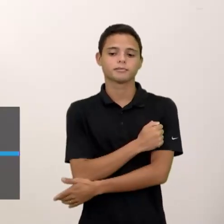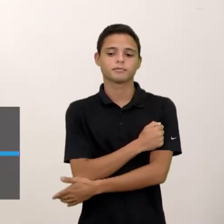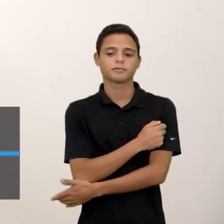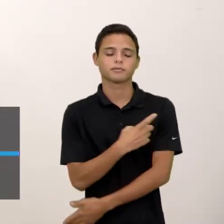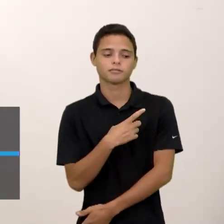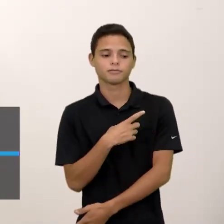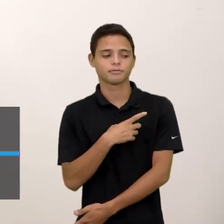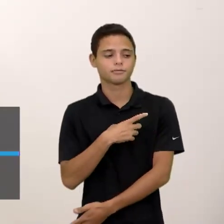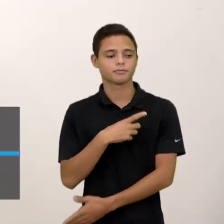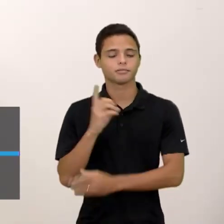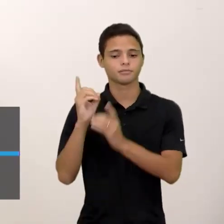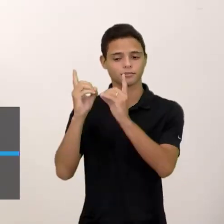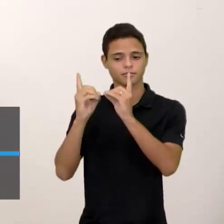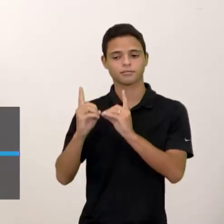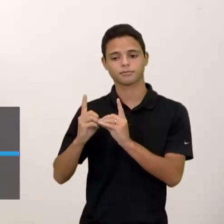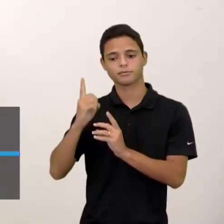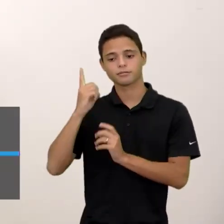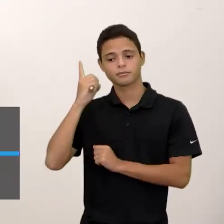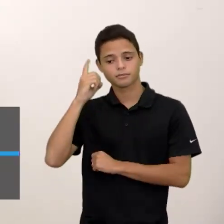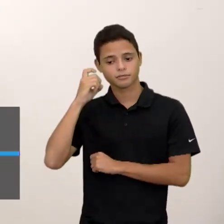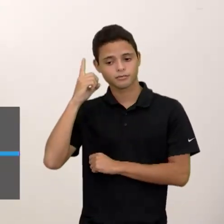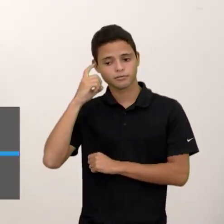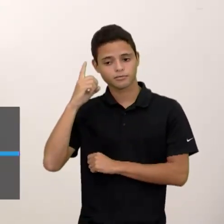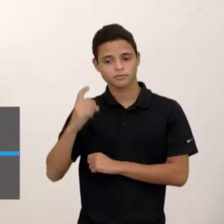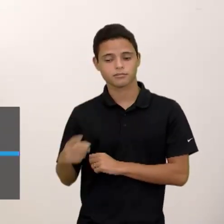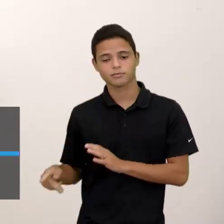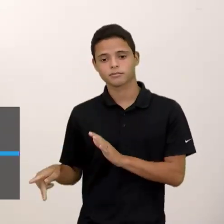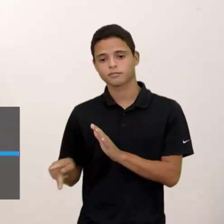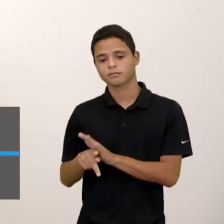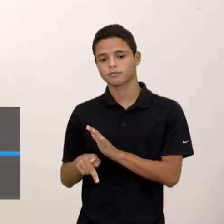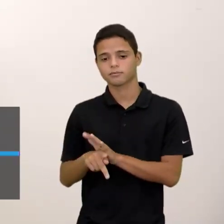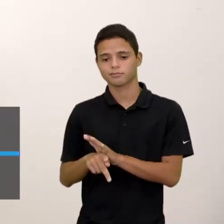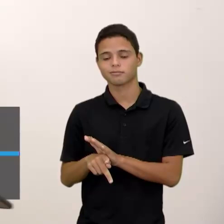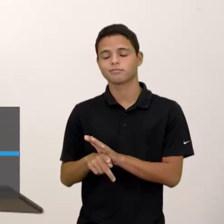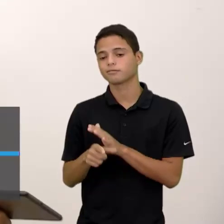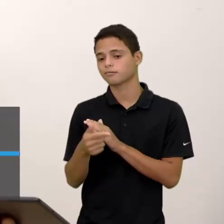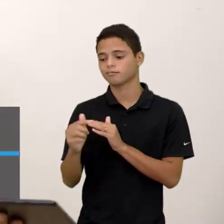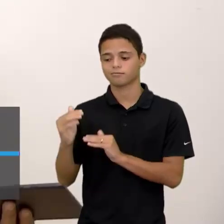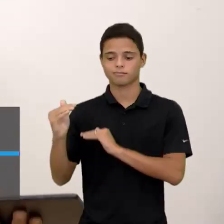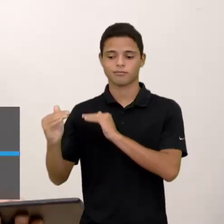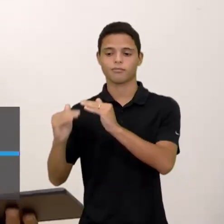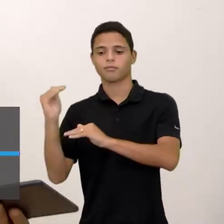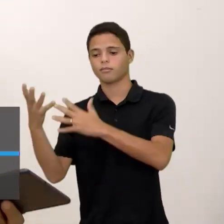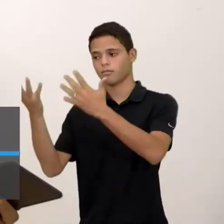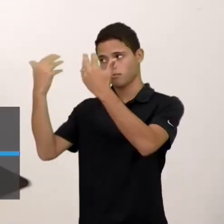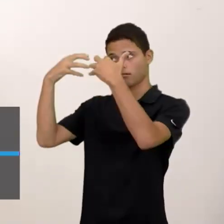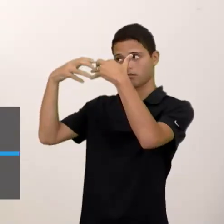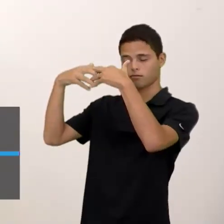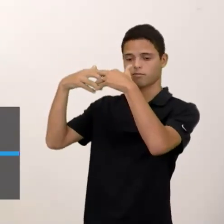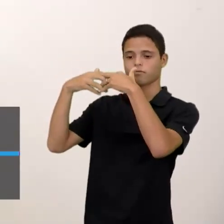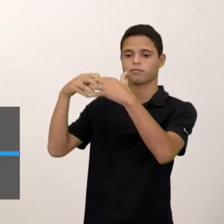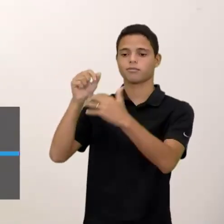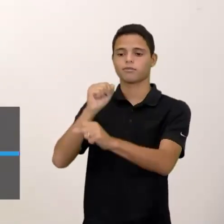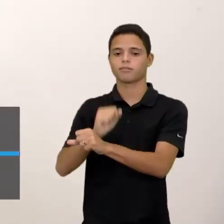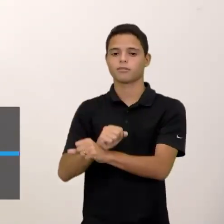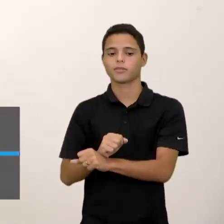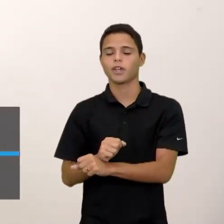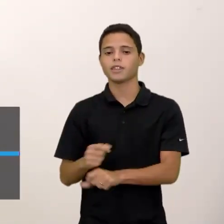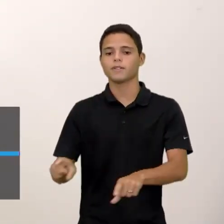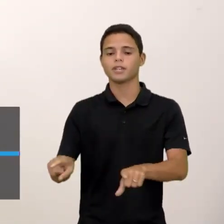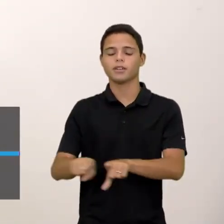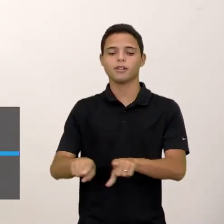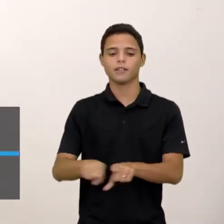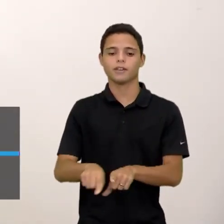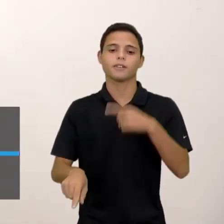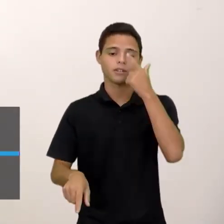deficiência auditiva e também apresenta a encefalopatia crônica não progressiva, que é a paralisia cerebral. Eles pedem sugestões